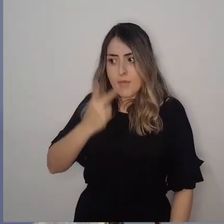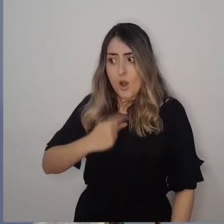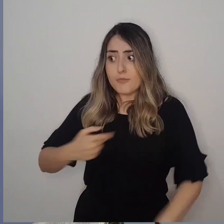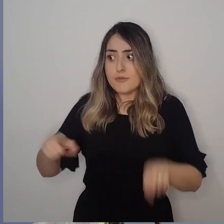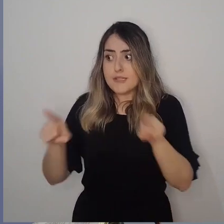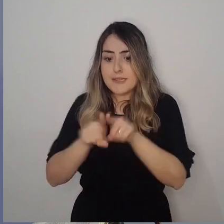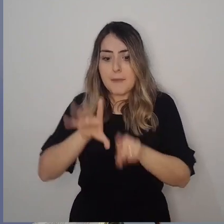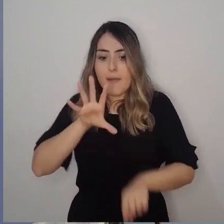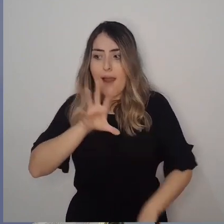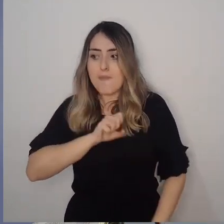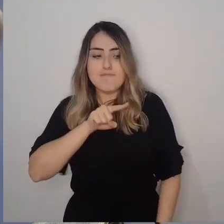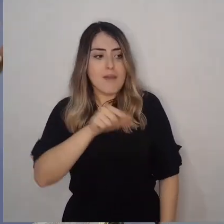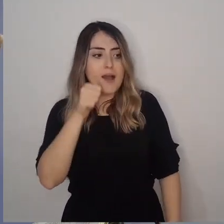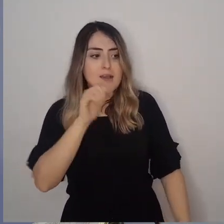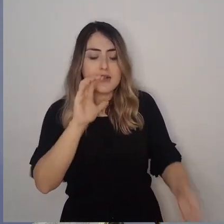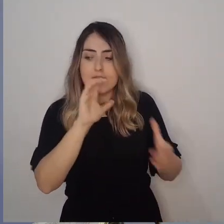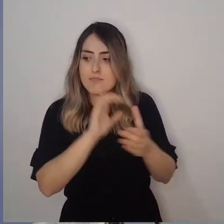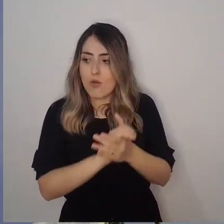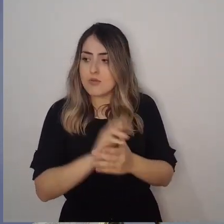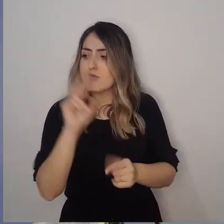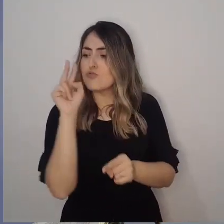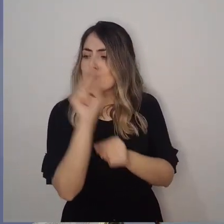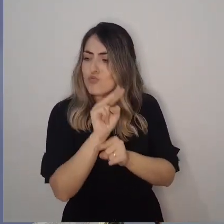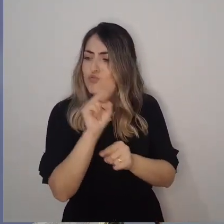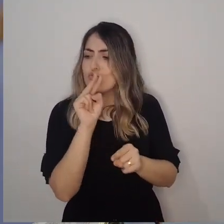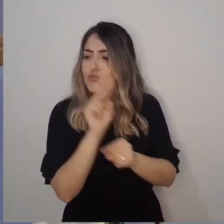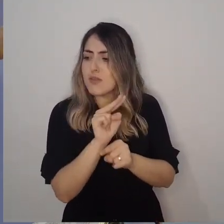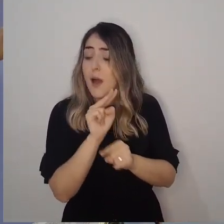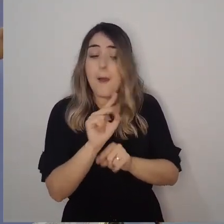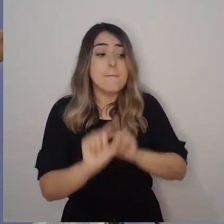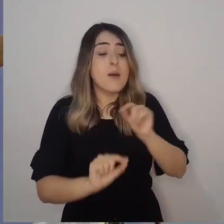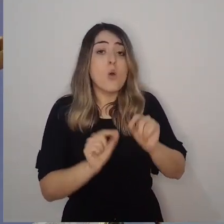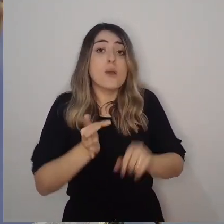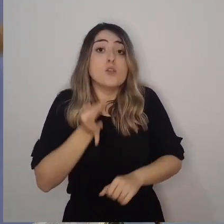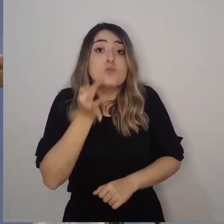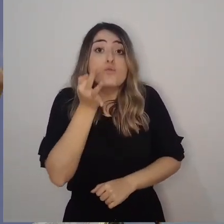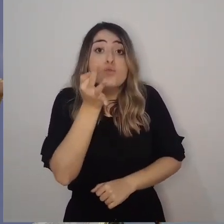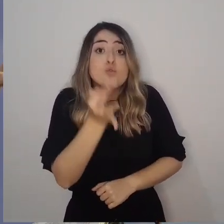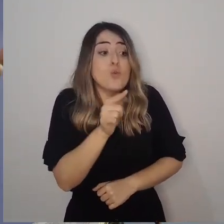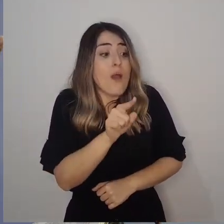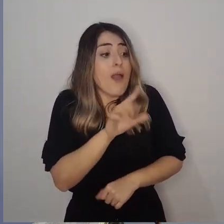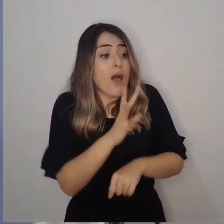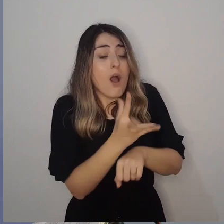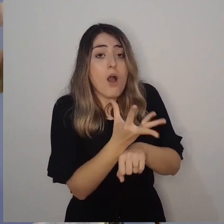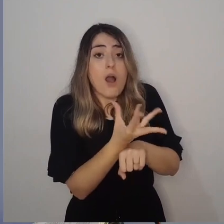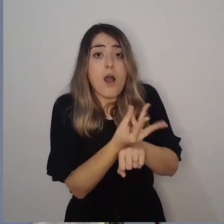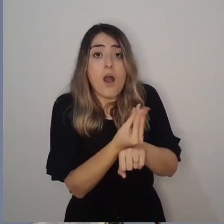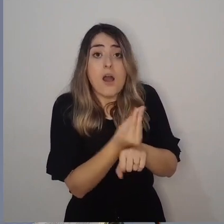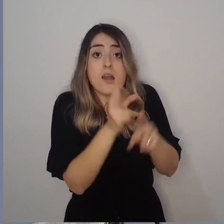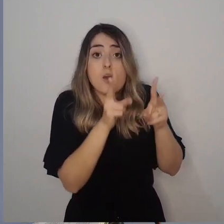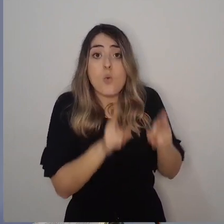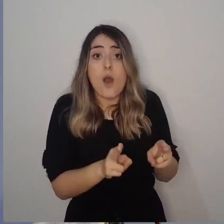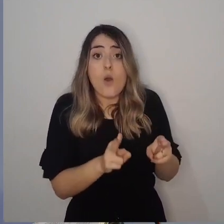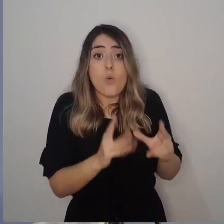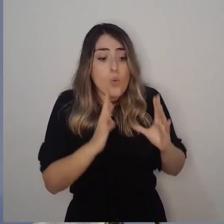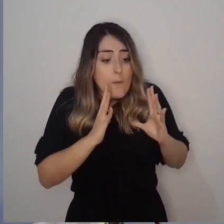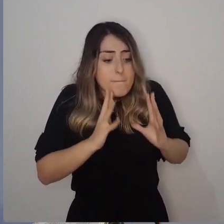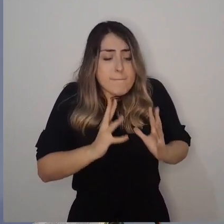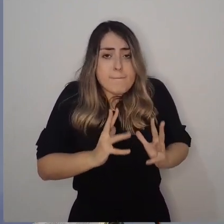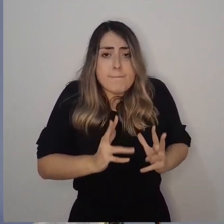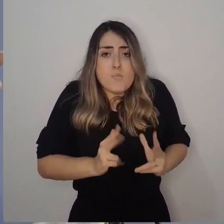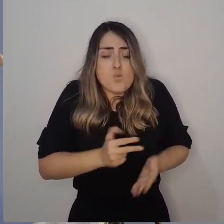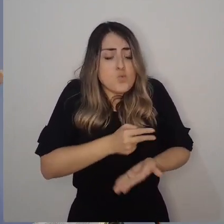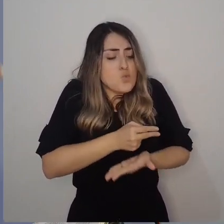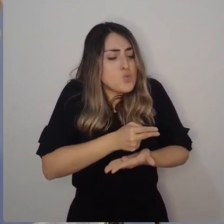Cristo foi para tornar a igreja bela, pura, sem mancha, sem ruga, sem defeito. E assim nós, maridos, somos chamados